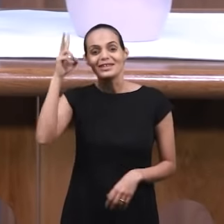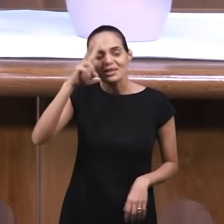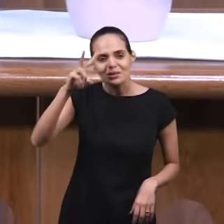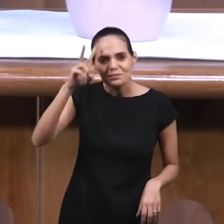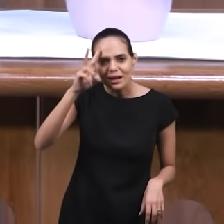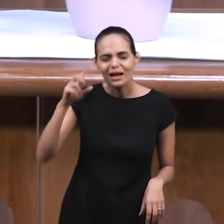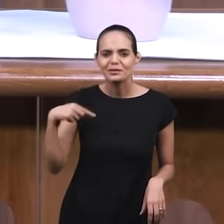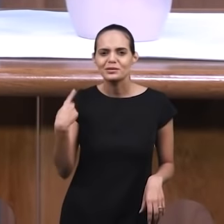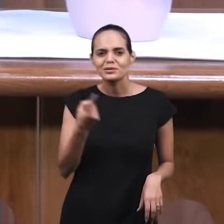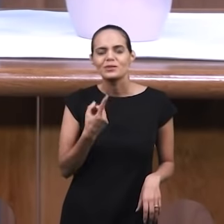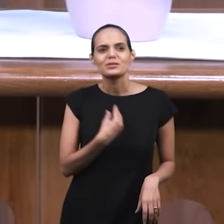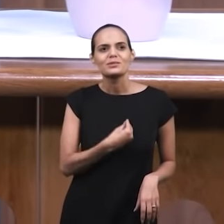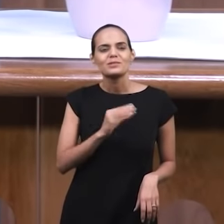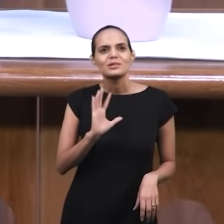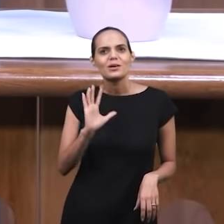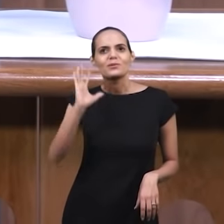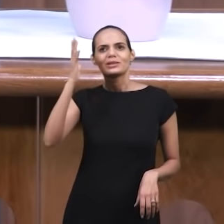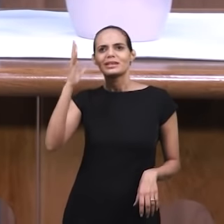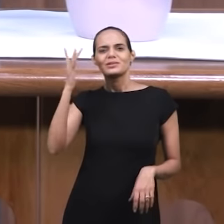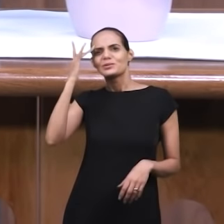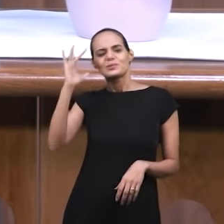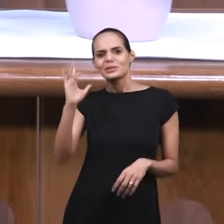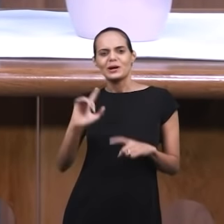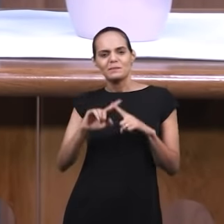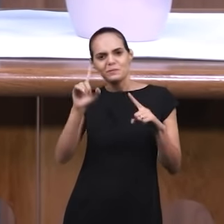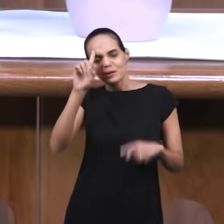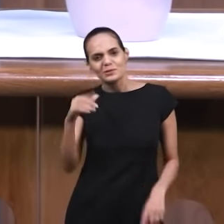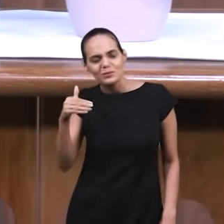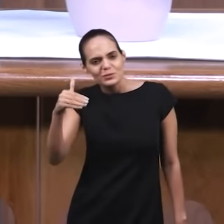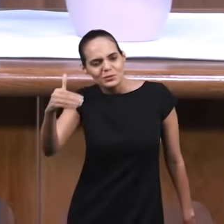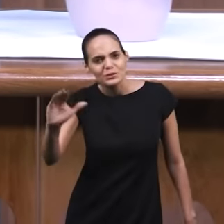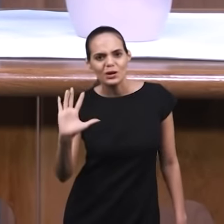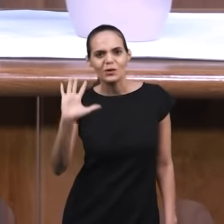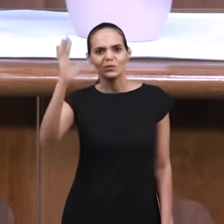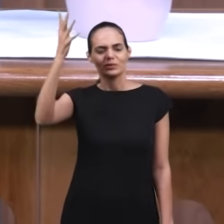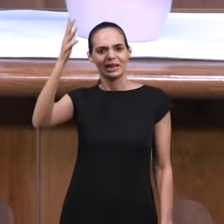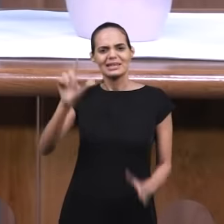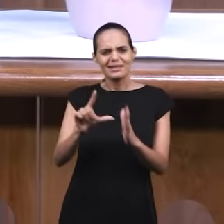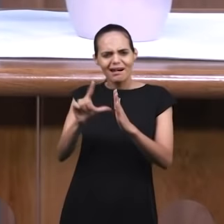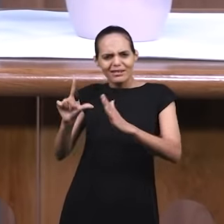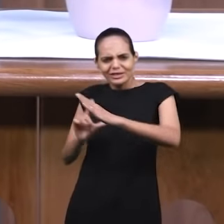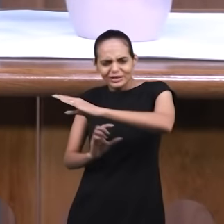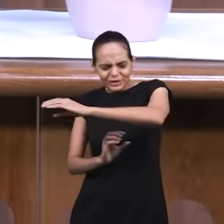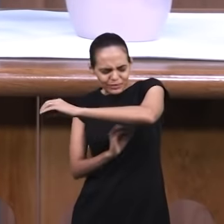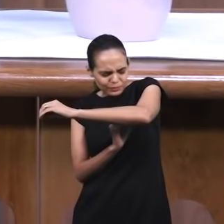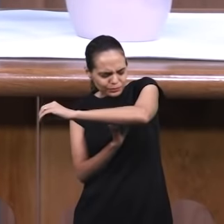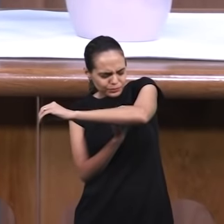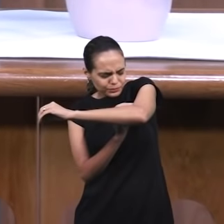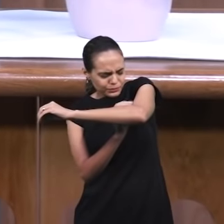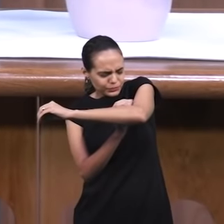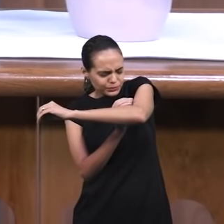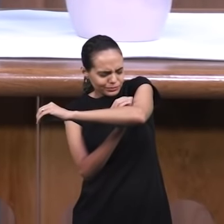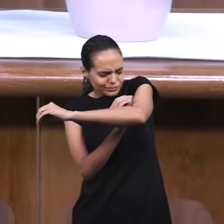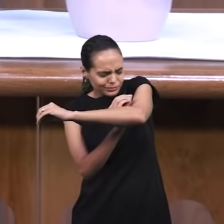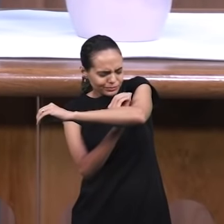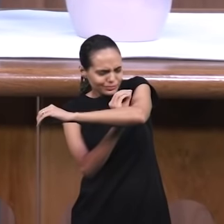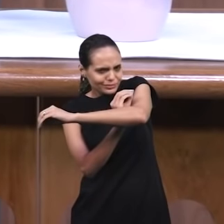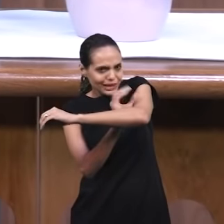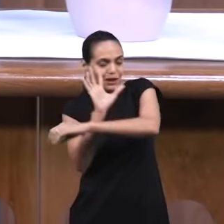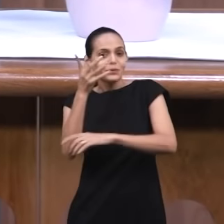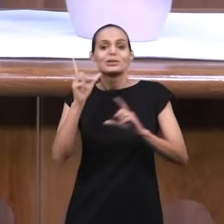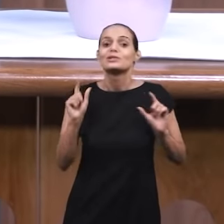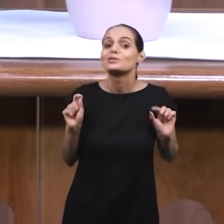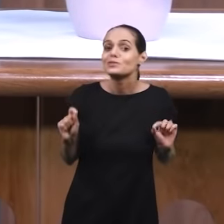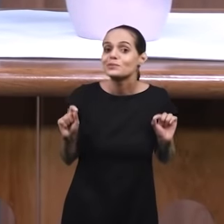nós sabermos, mas acontece conosco todos os dias antes de amanhecer o dia. E o que acontece